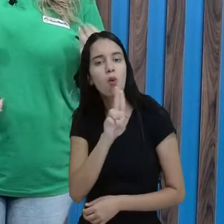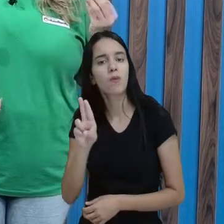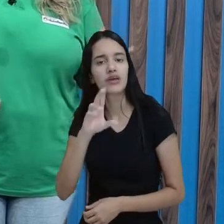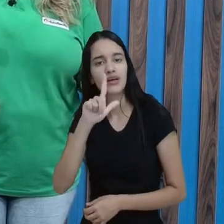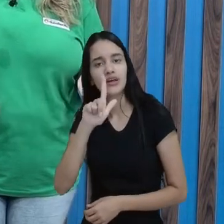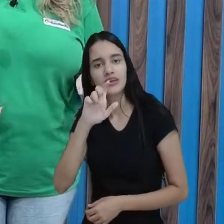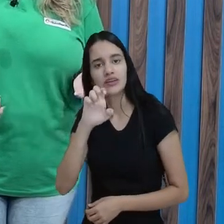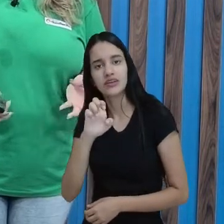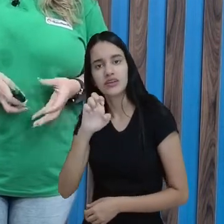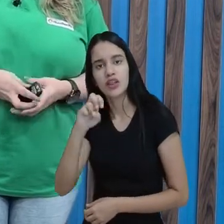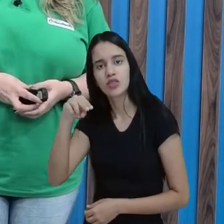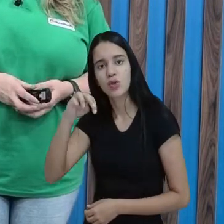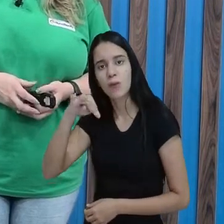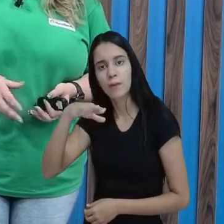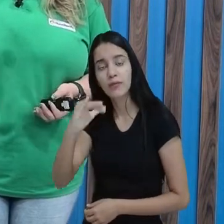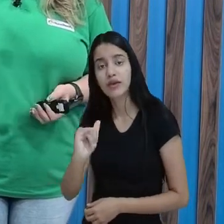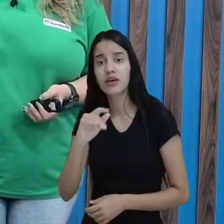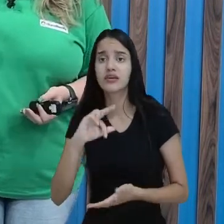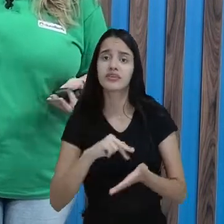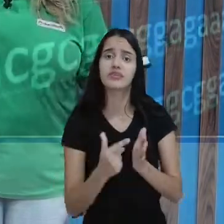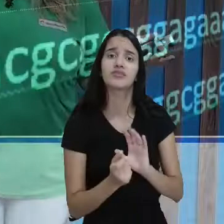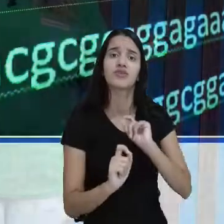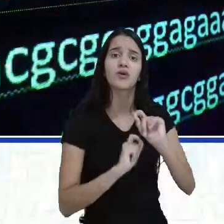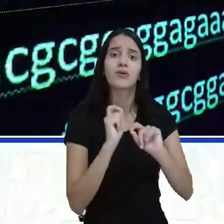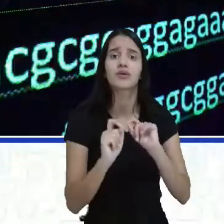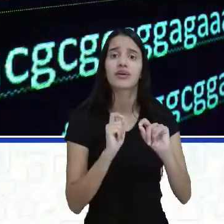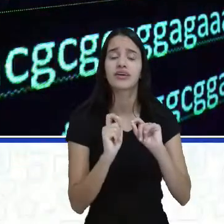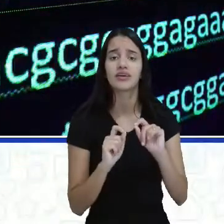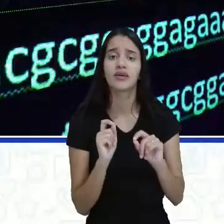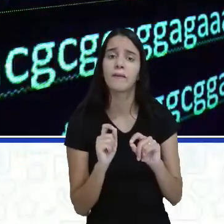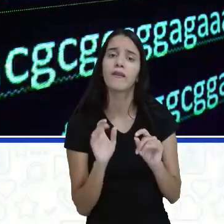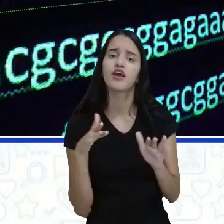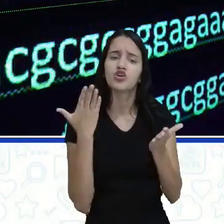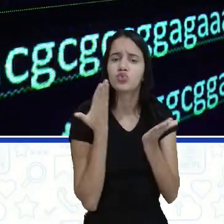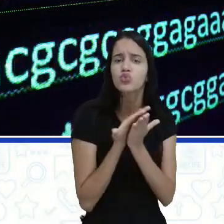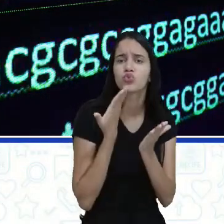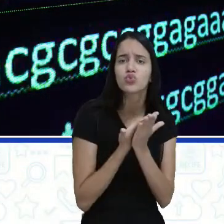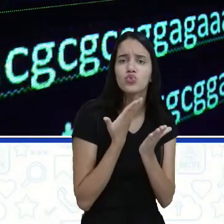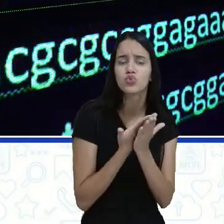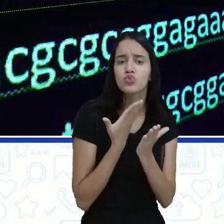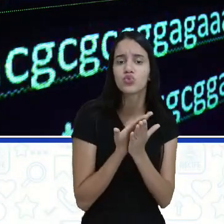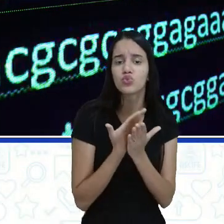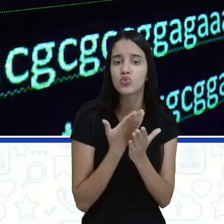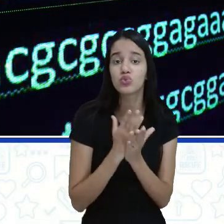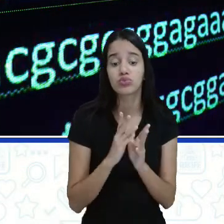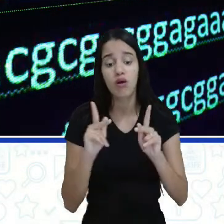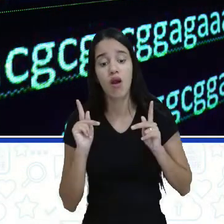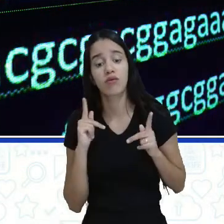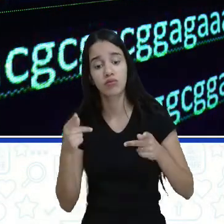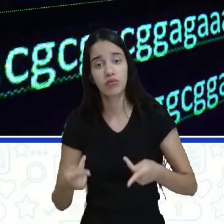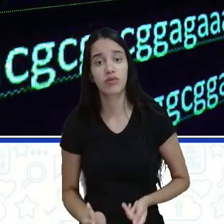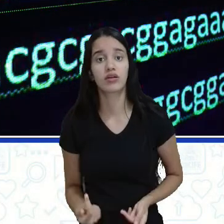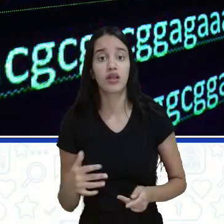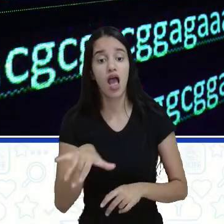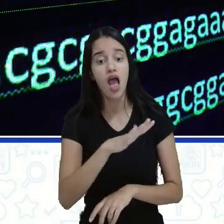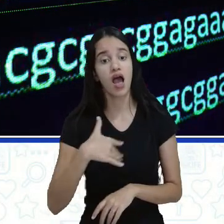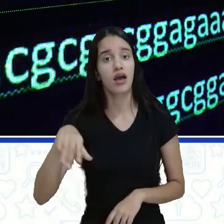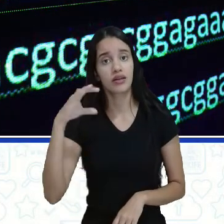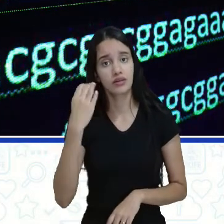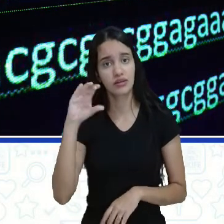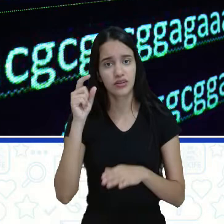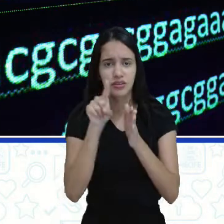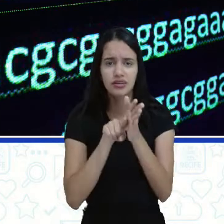é, a genômica nada mais é do que o estudo do genoma humano. Então, olha só, é o campo da ciência que estuda